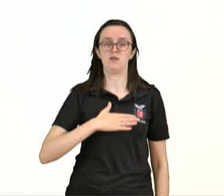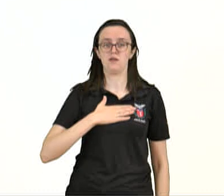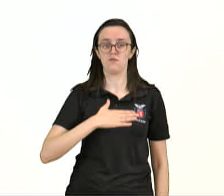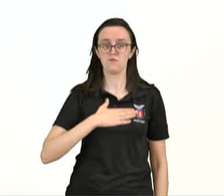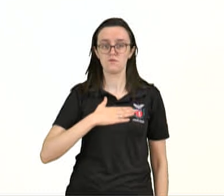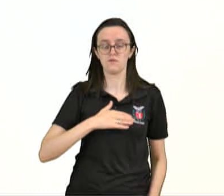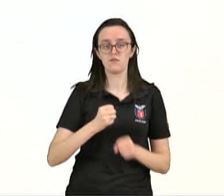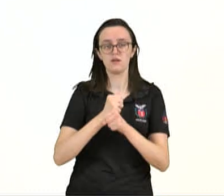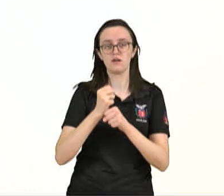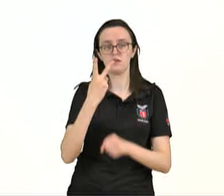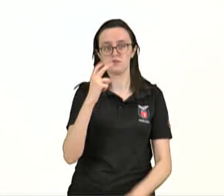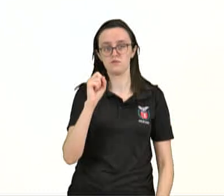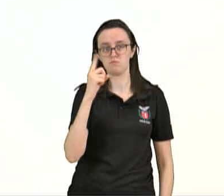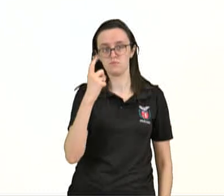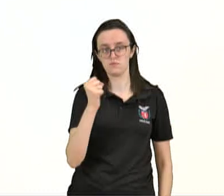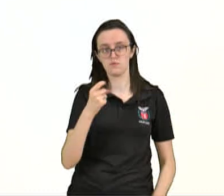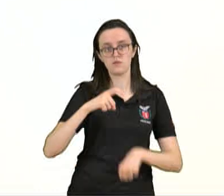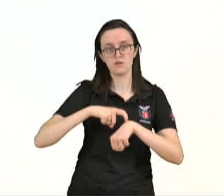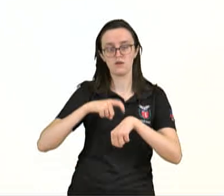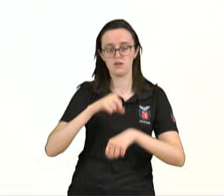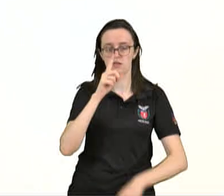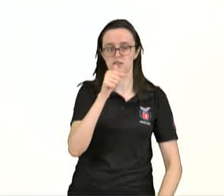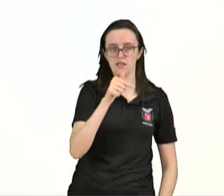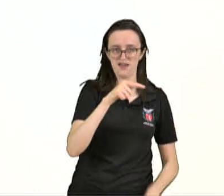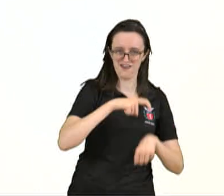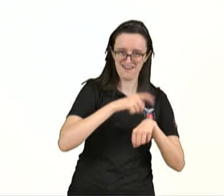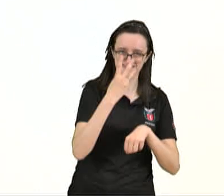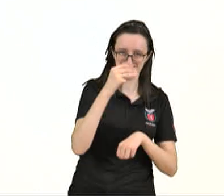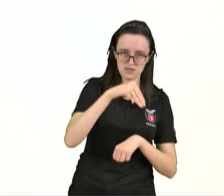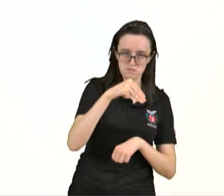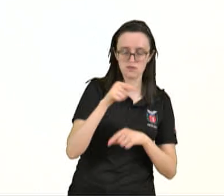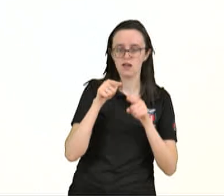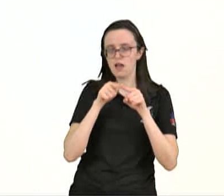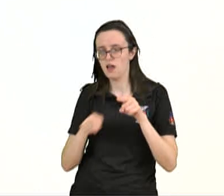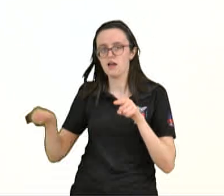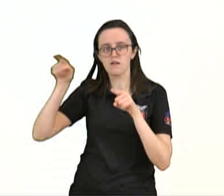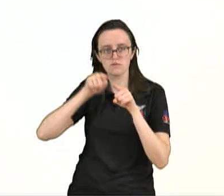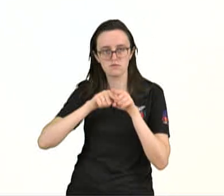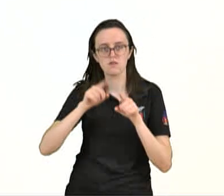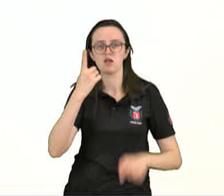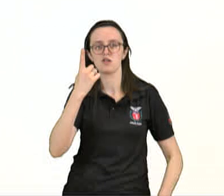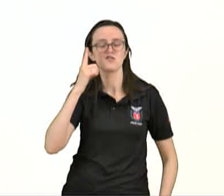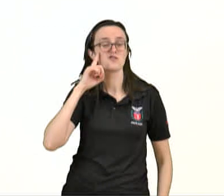18/8/2018, às 17h03, atualizado em